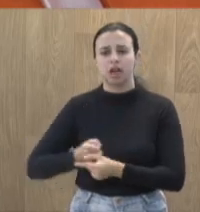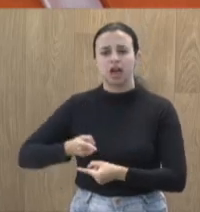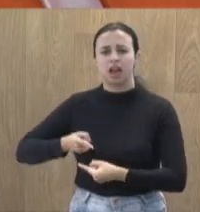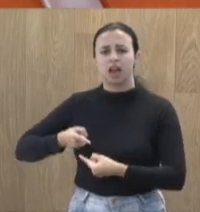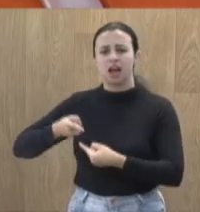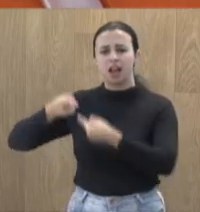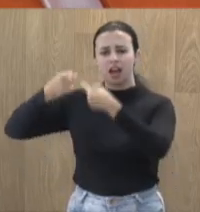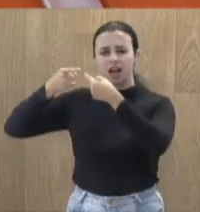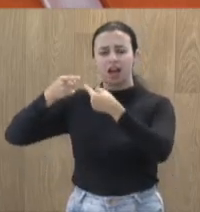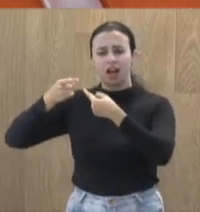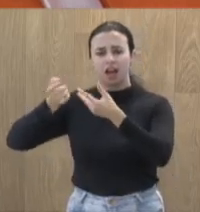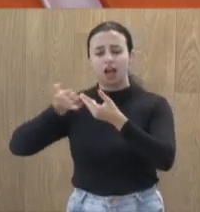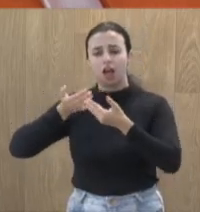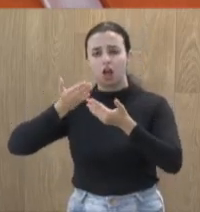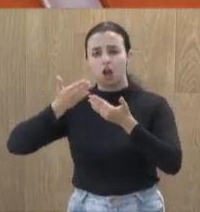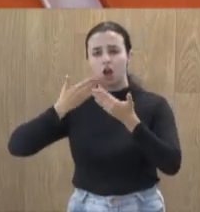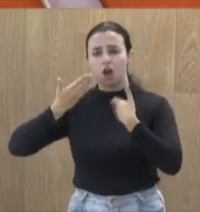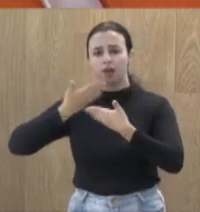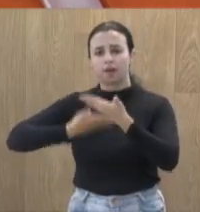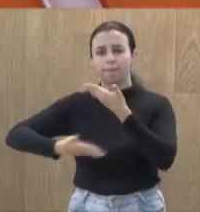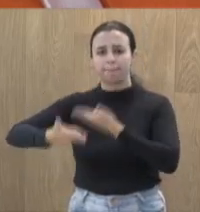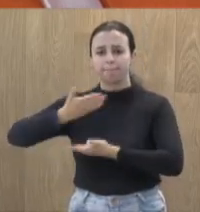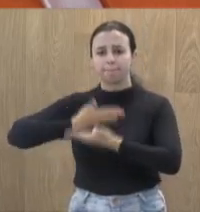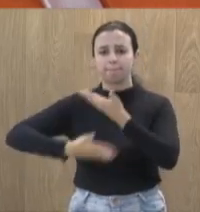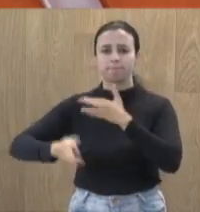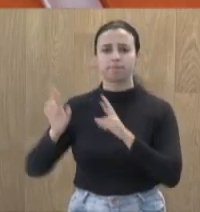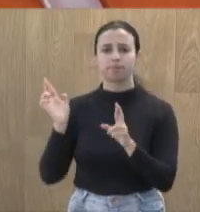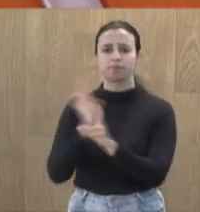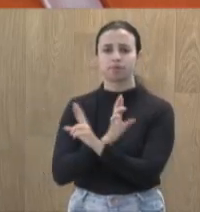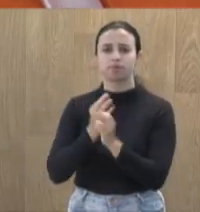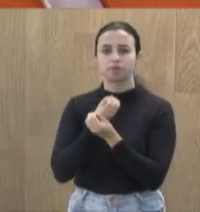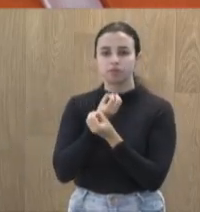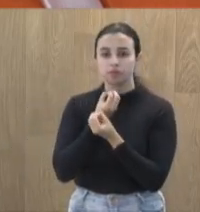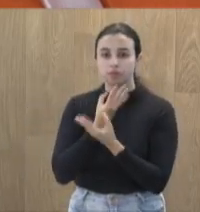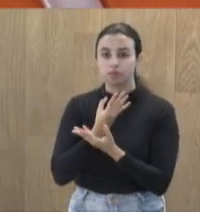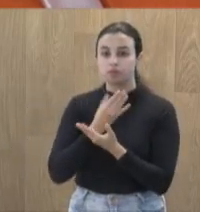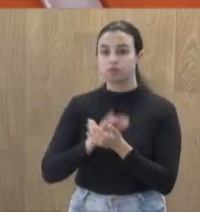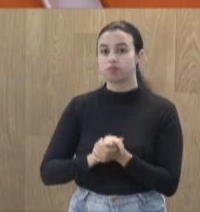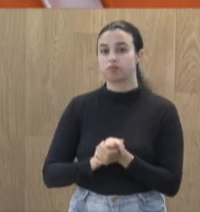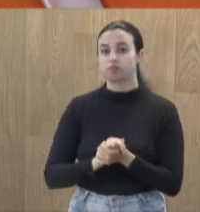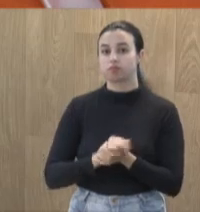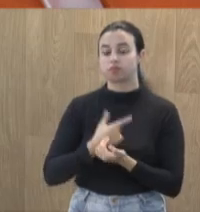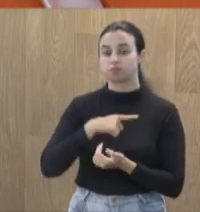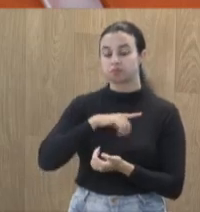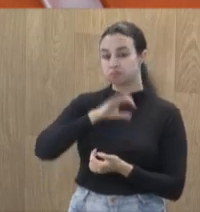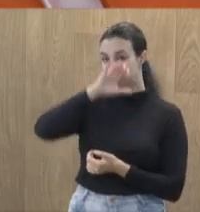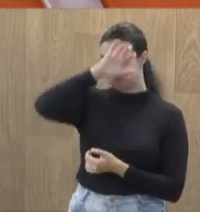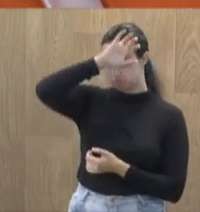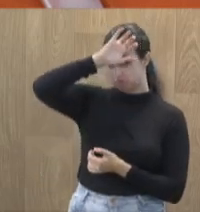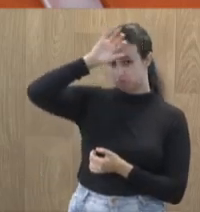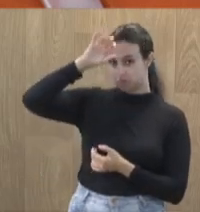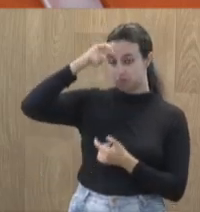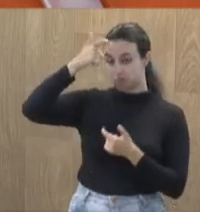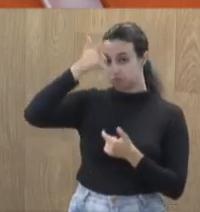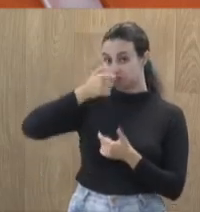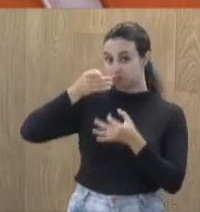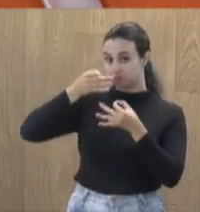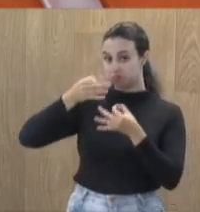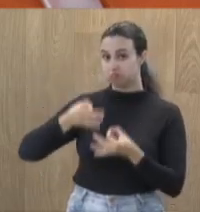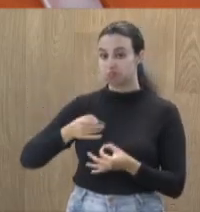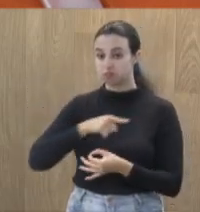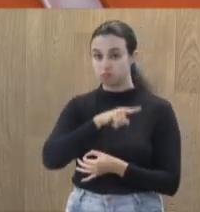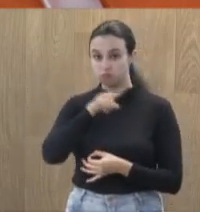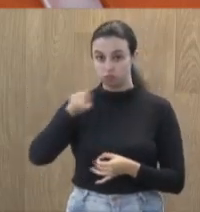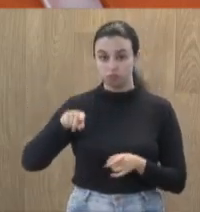casa. Com lisura. Com meu caráter ilibado. Façam o